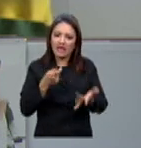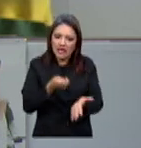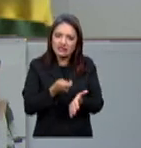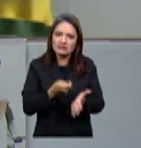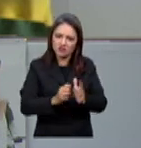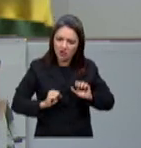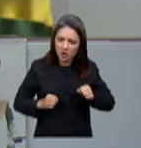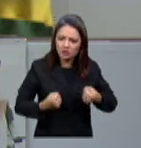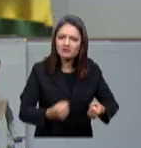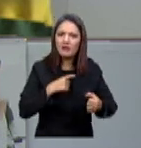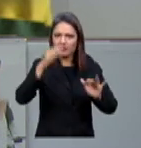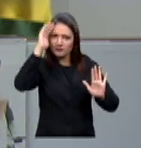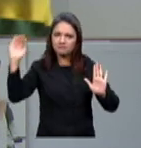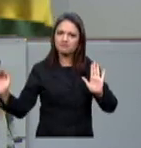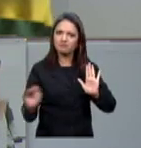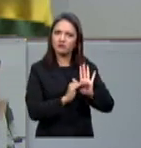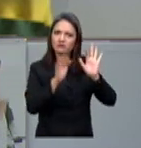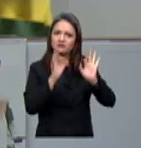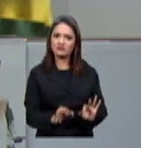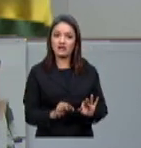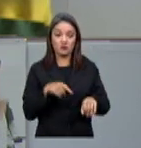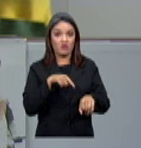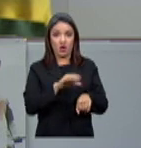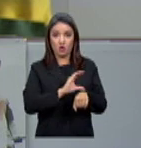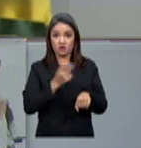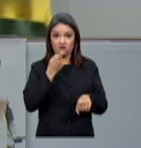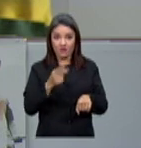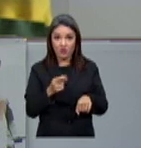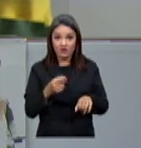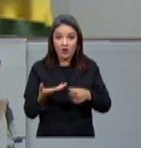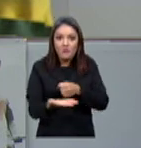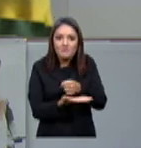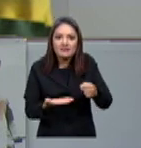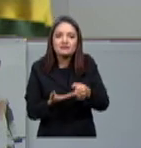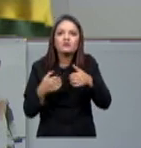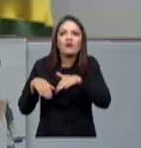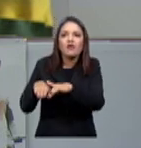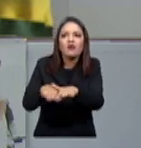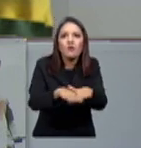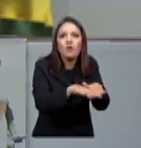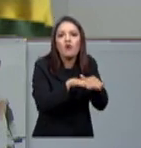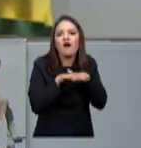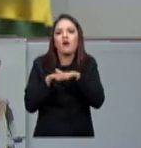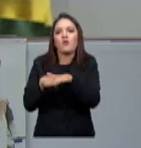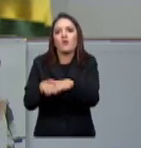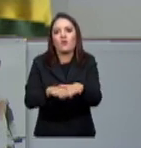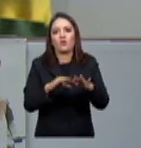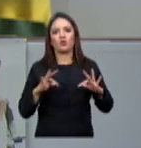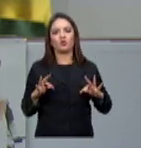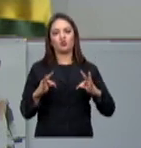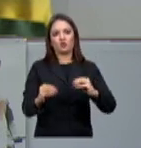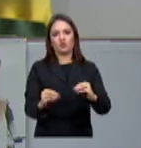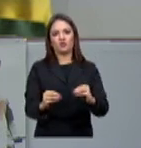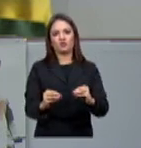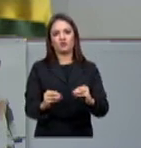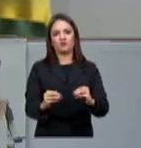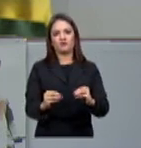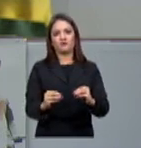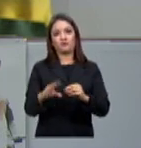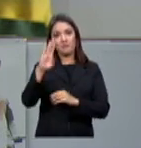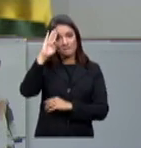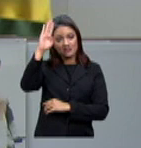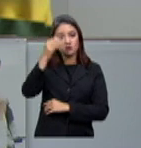e nela se põe importante que o princípio da igualdade de todos com ênfase dado especificamente